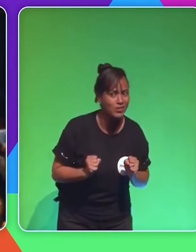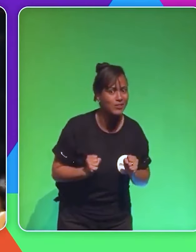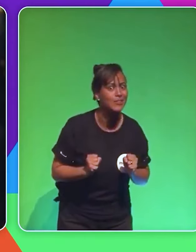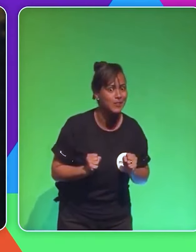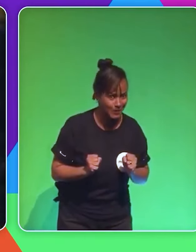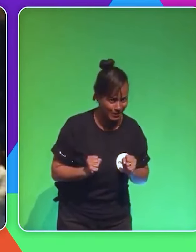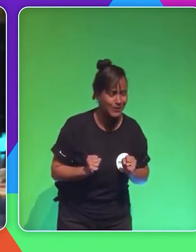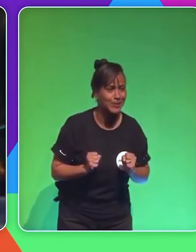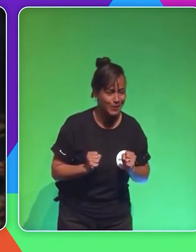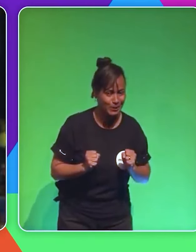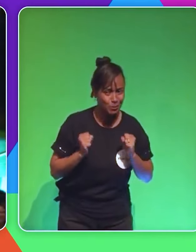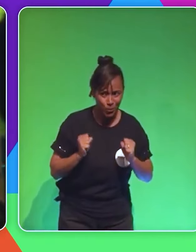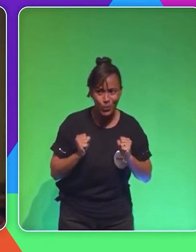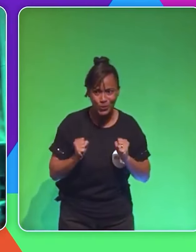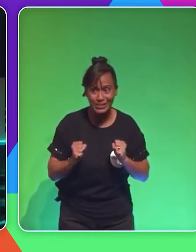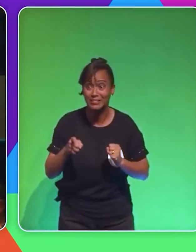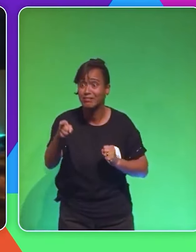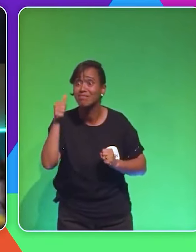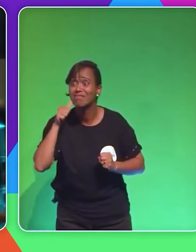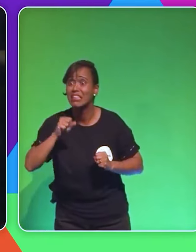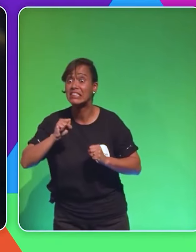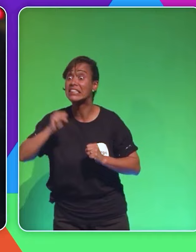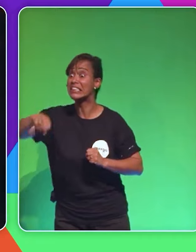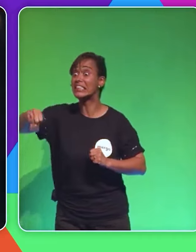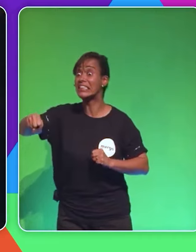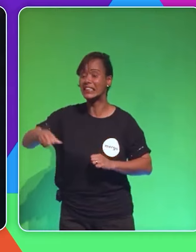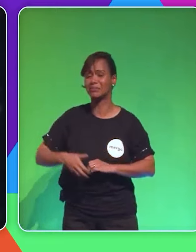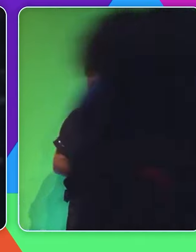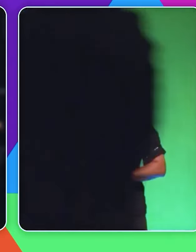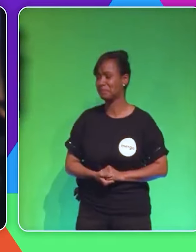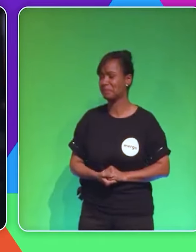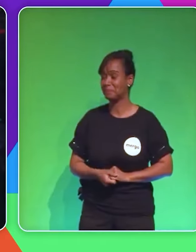agora pode vamos